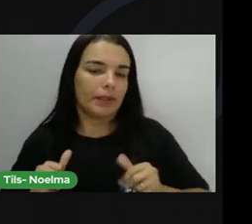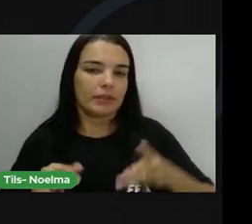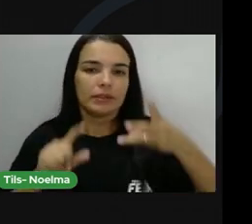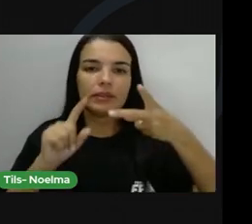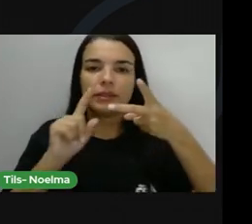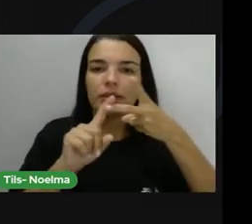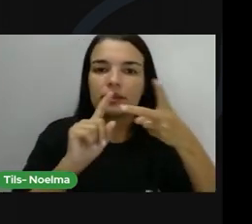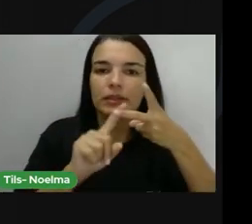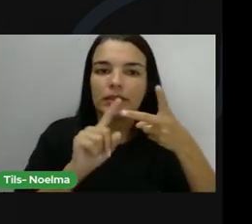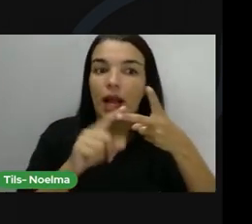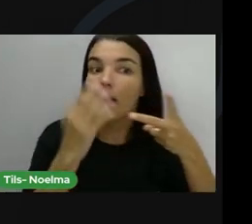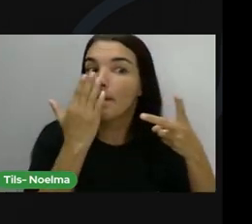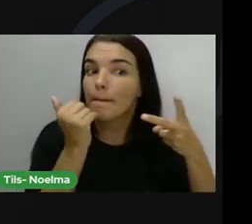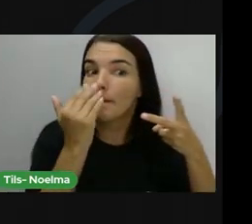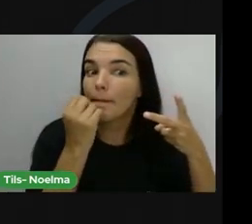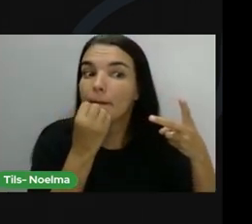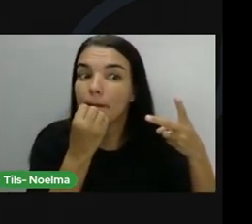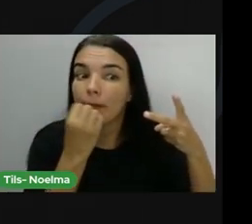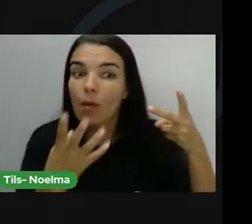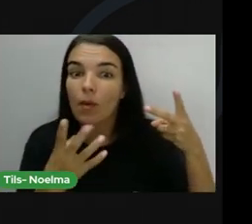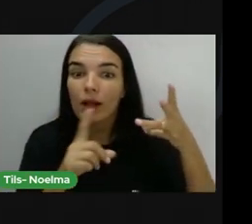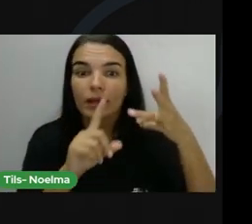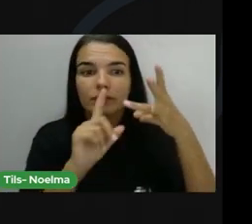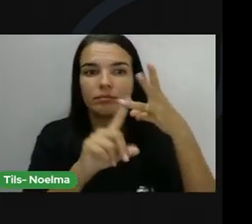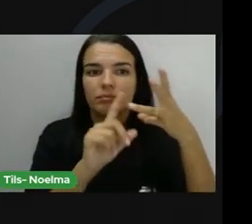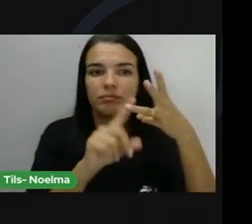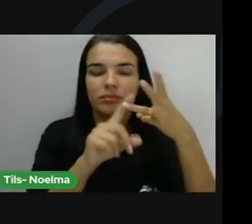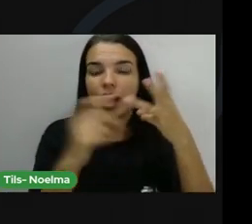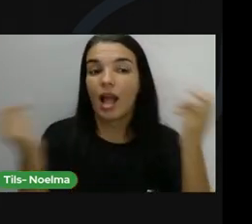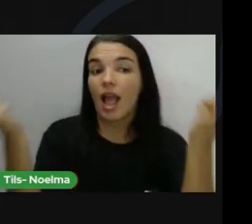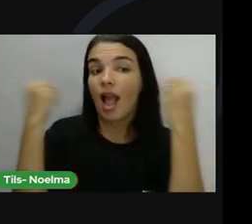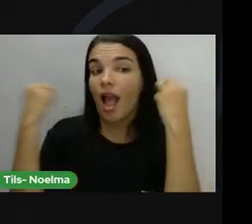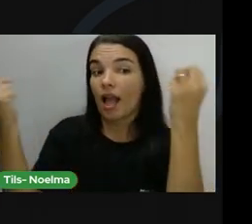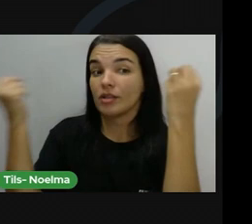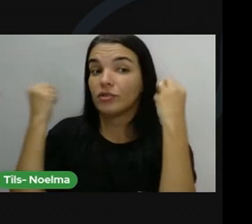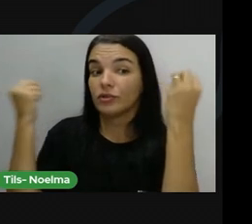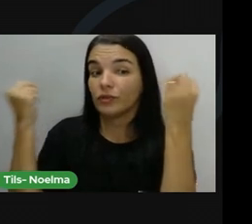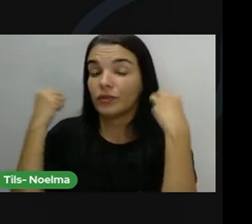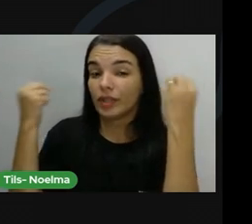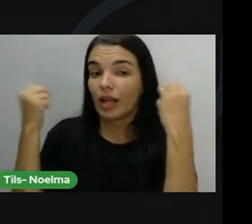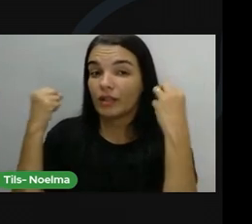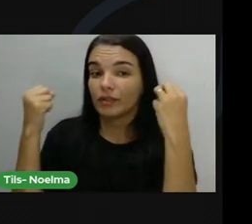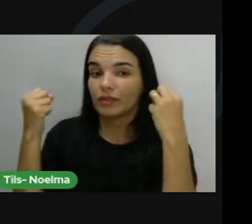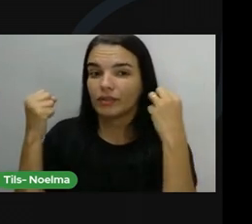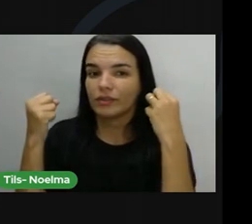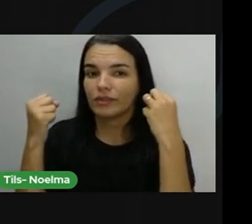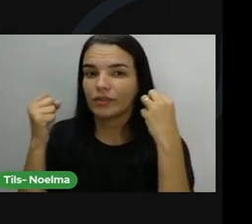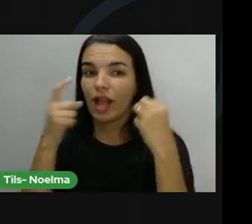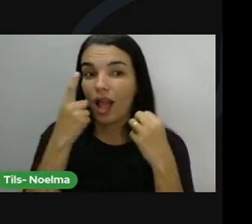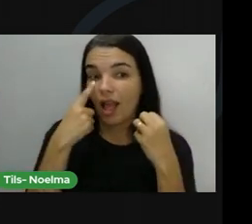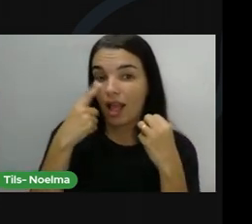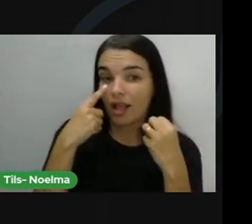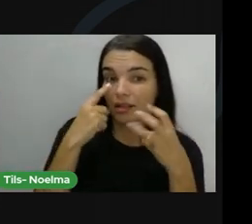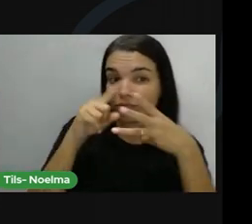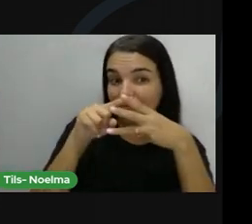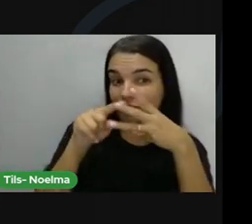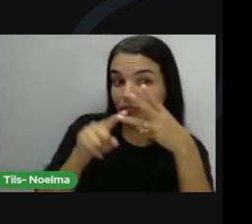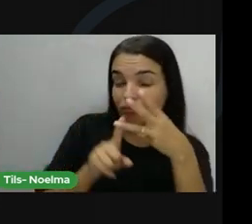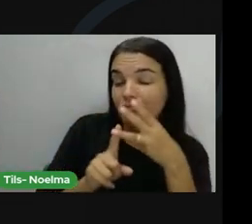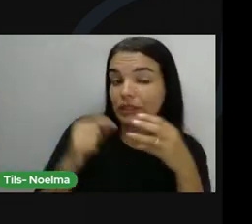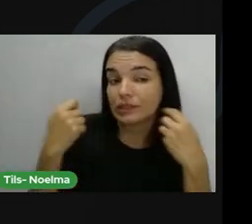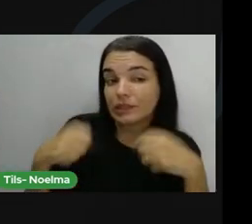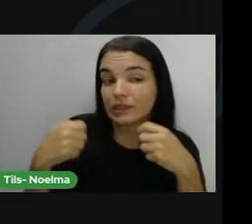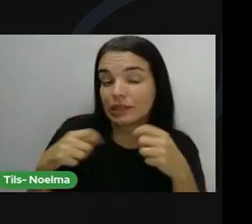boa alimentação. E a terceira, exercícios. A higiene é algo muito importante, por isso